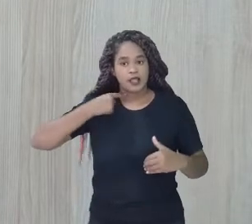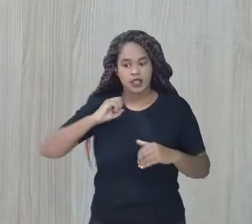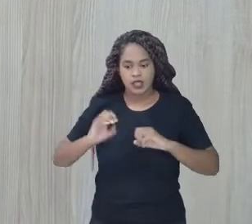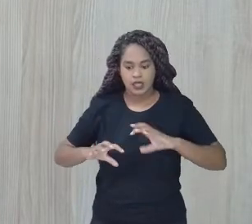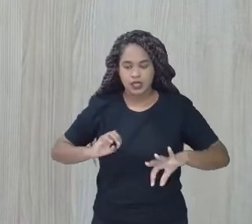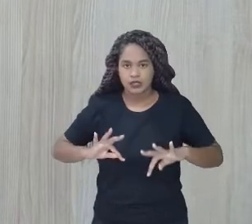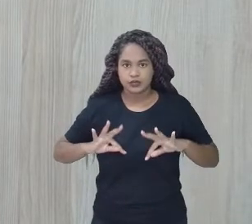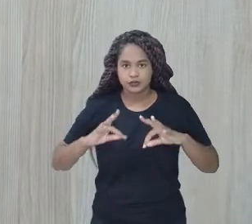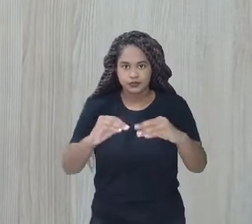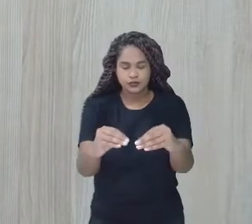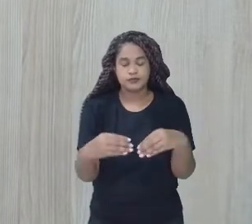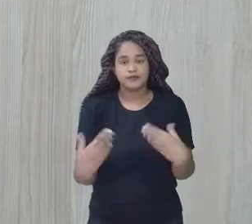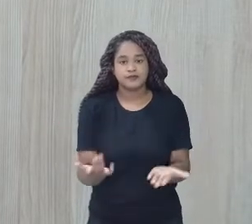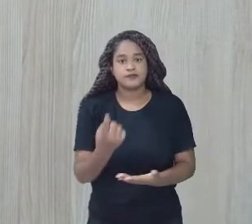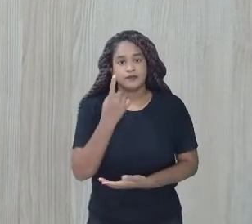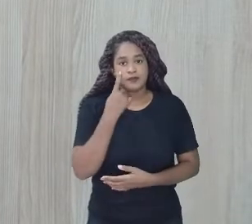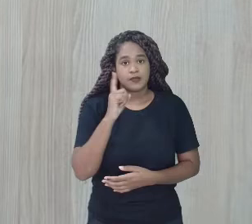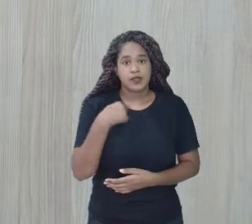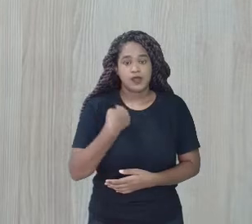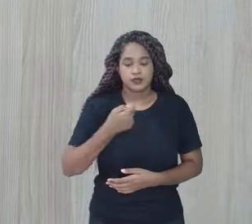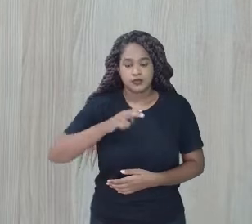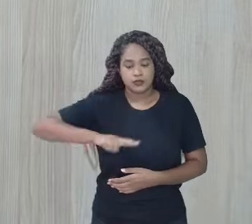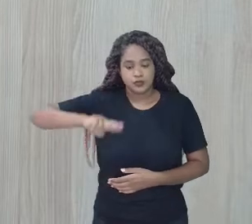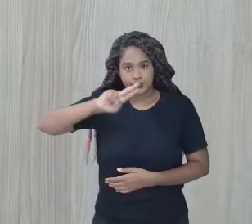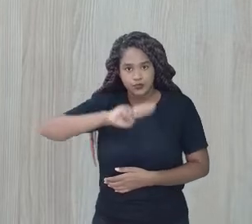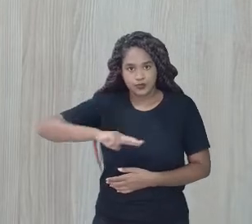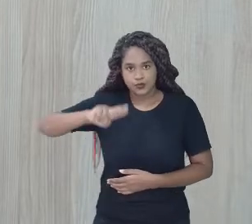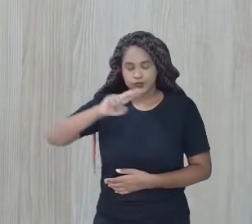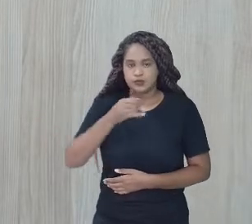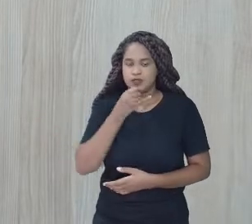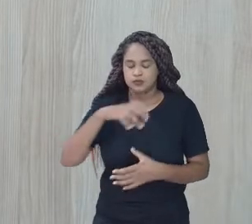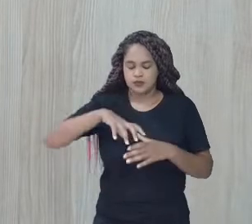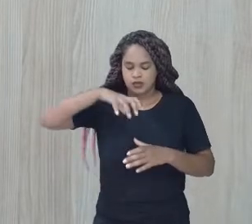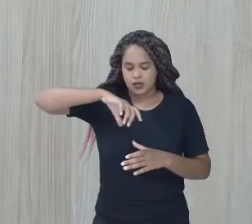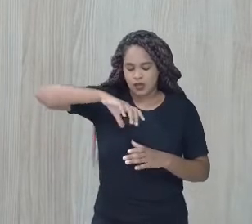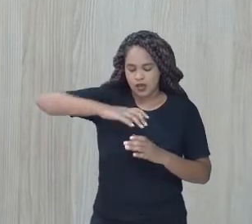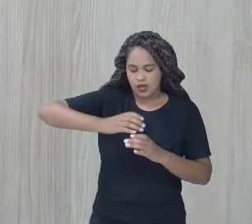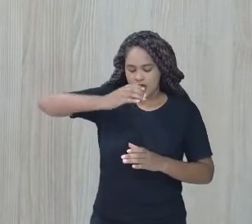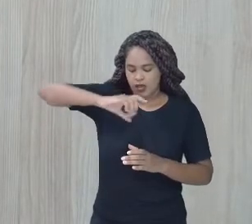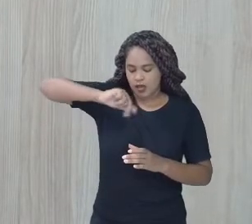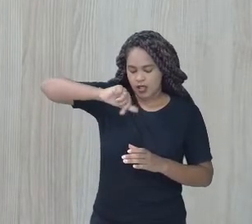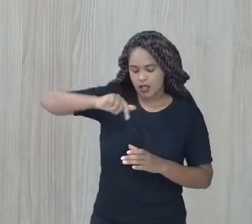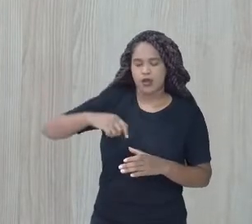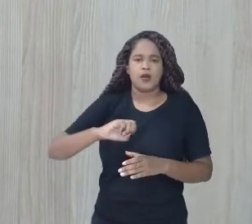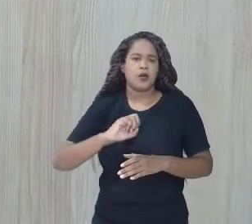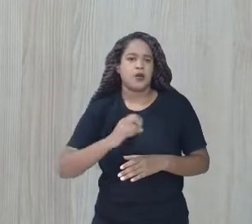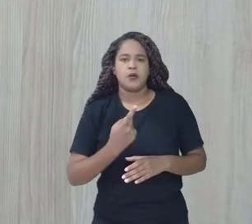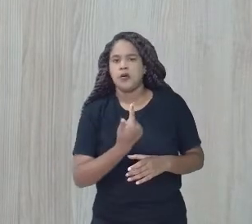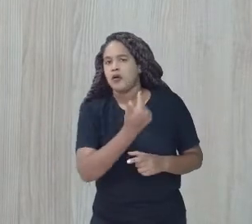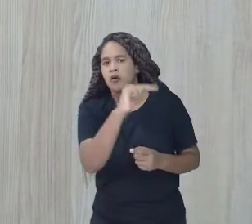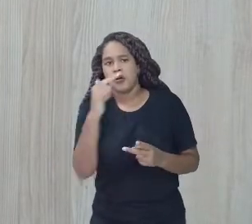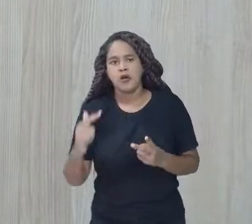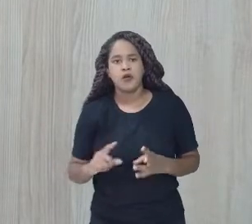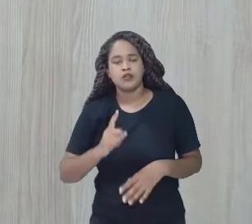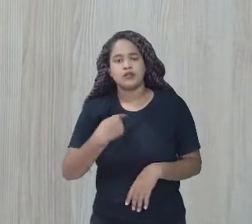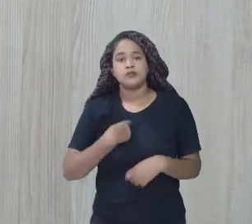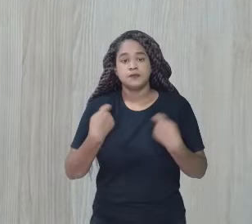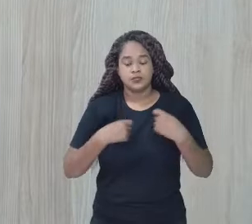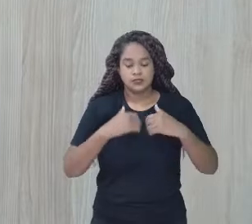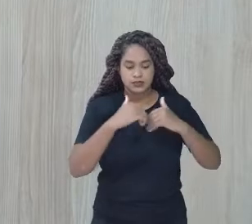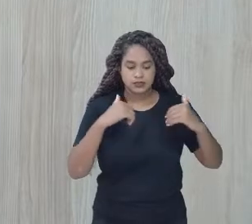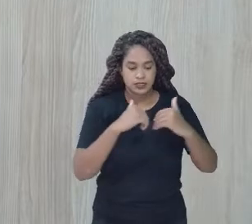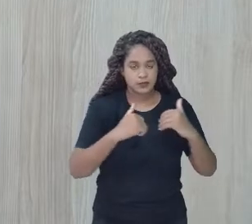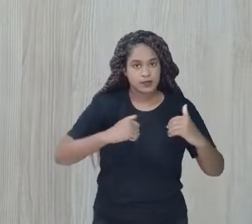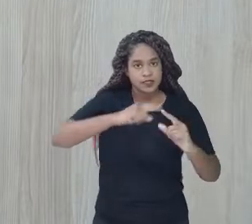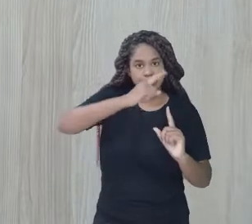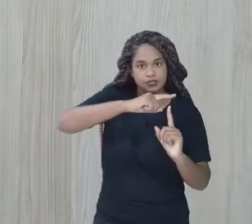nosso resíduo, né? Então, quando a gente utiliza ali uma garrafa plástica, de vidro ou material, a gente consiga separar